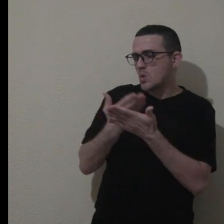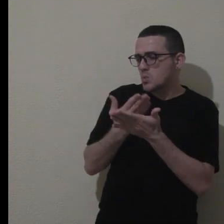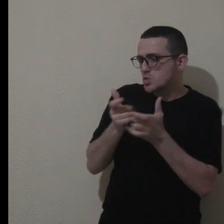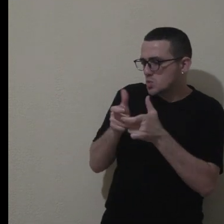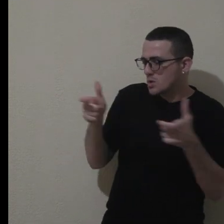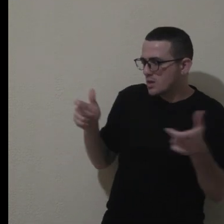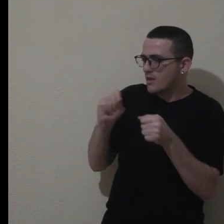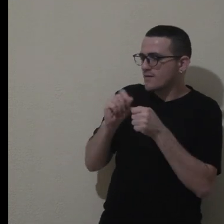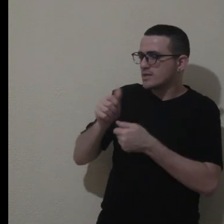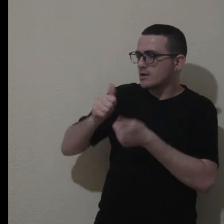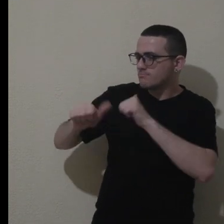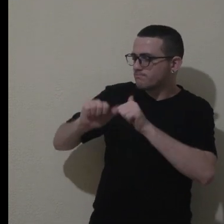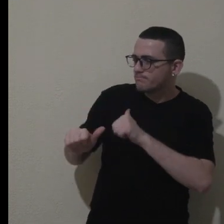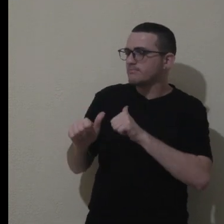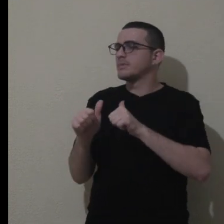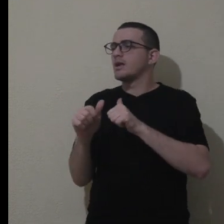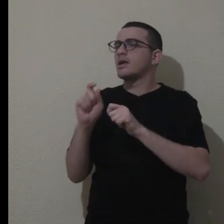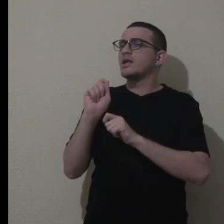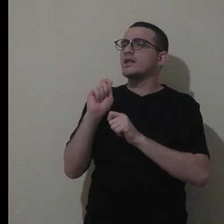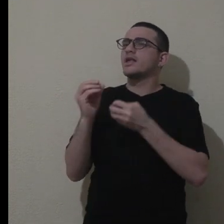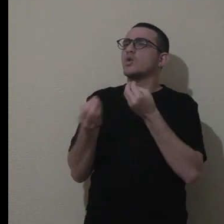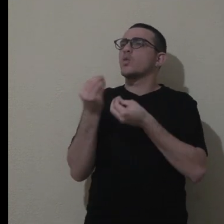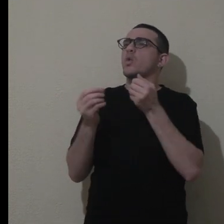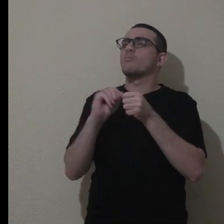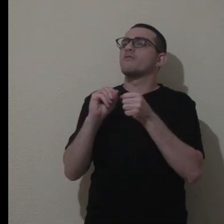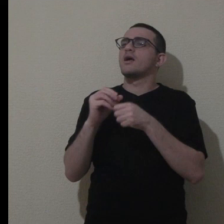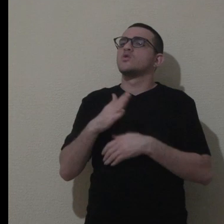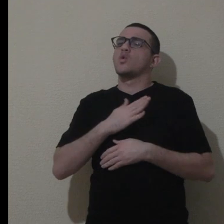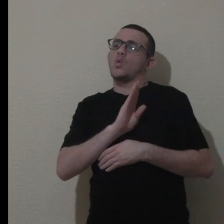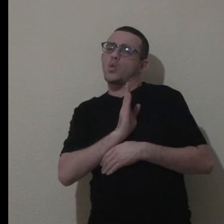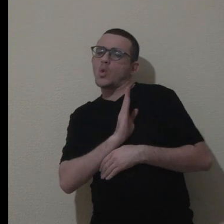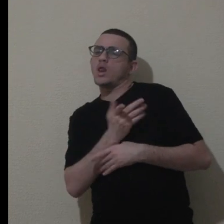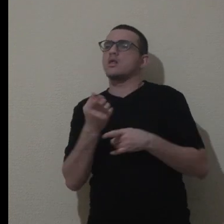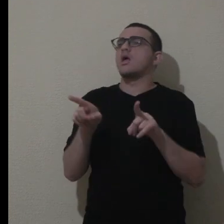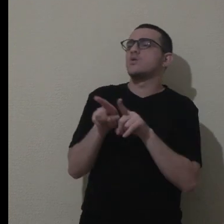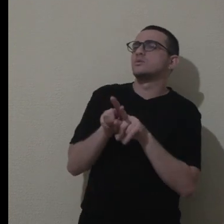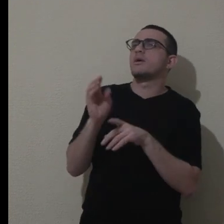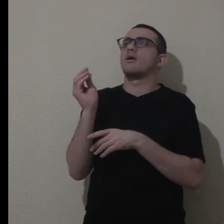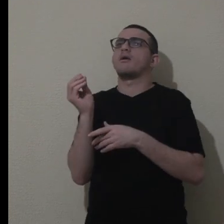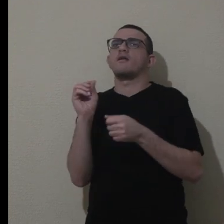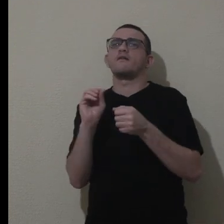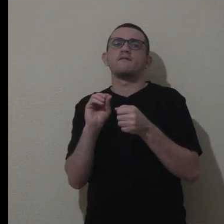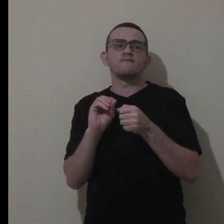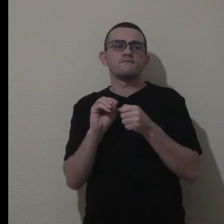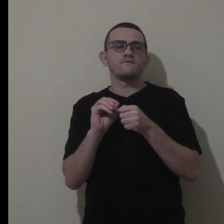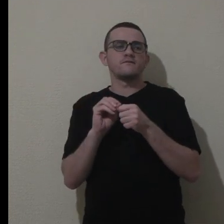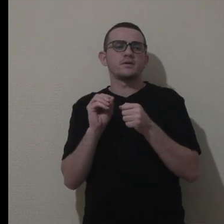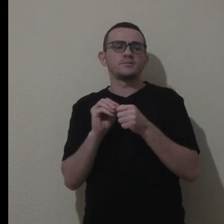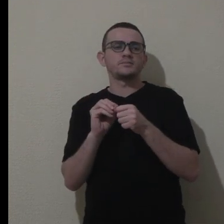fazer uma avaliação de circoergometria para ver a função cardiovascular, viram testes,